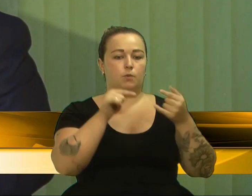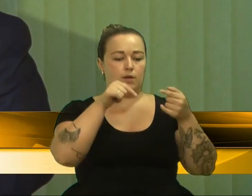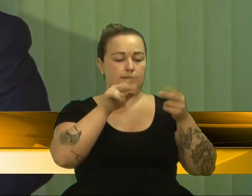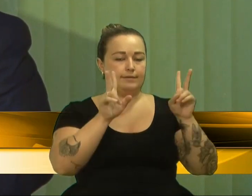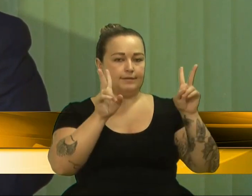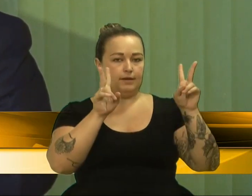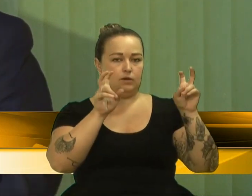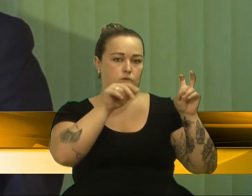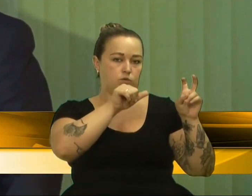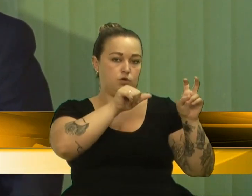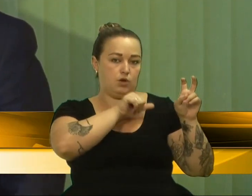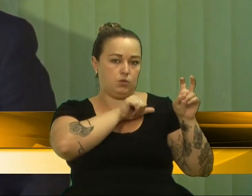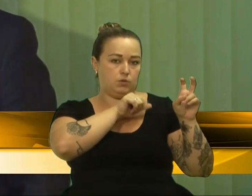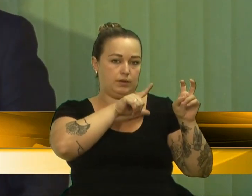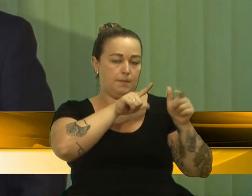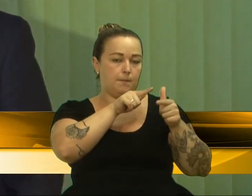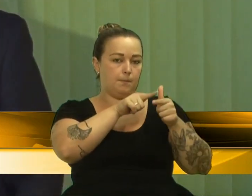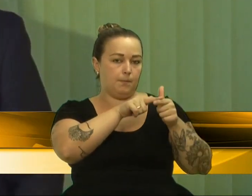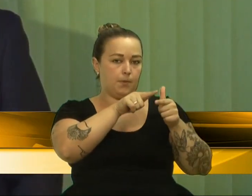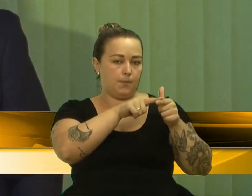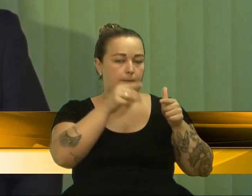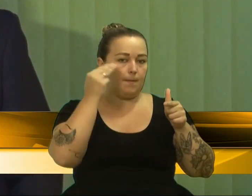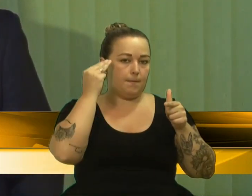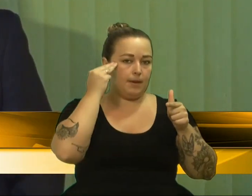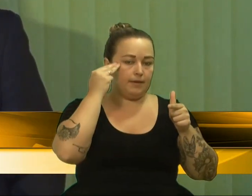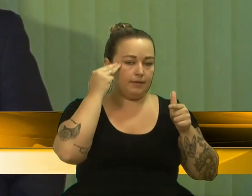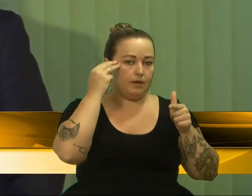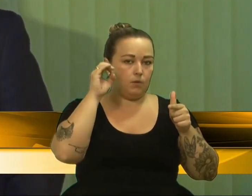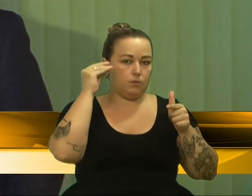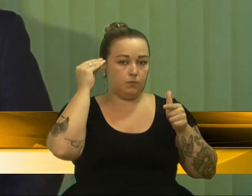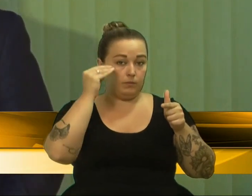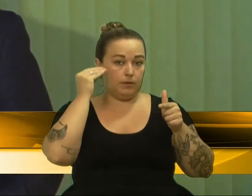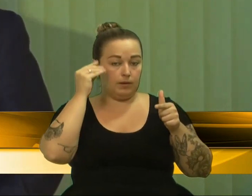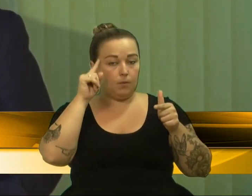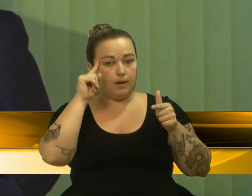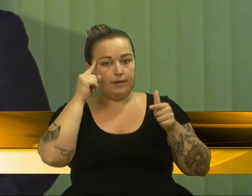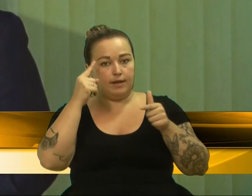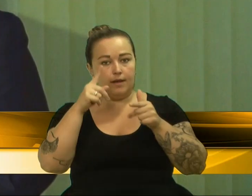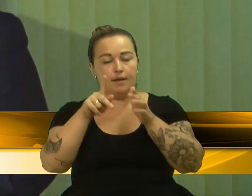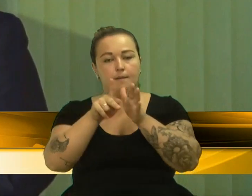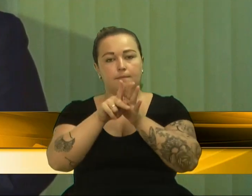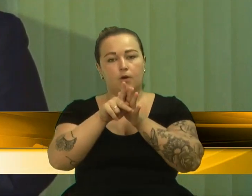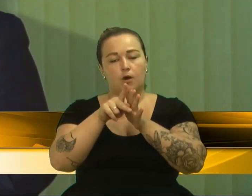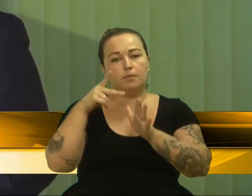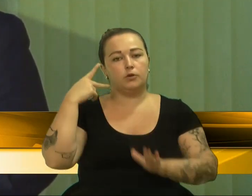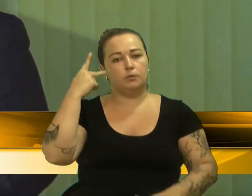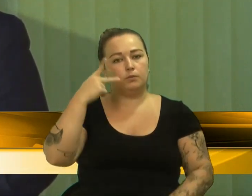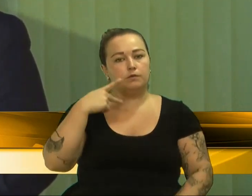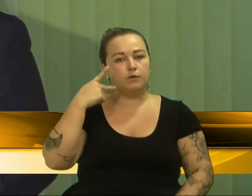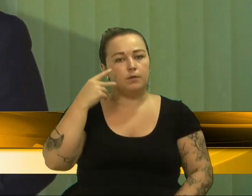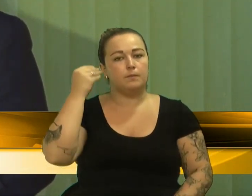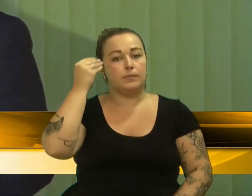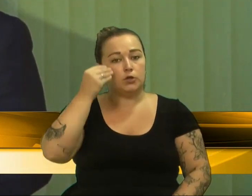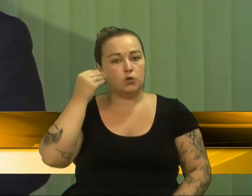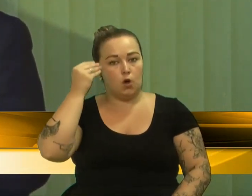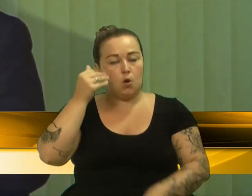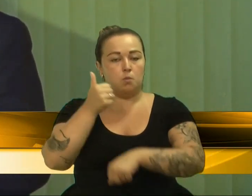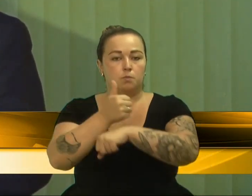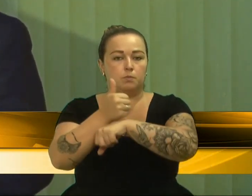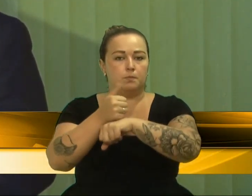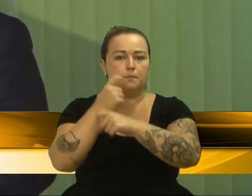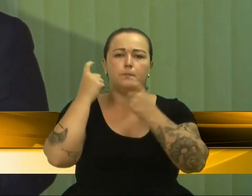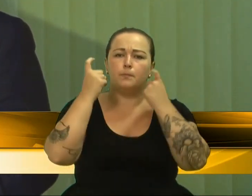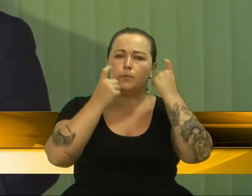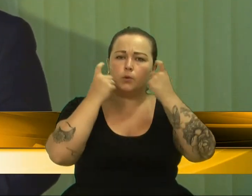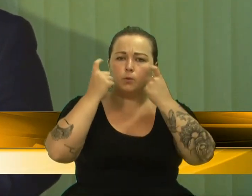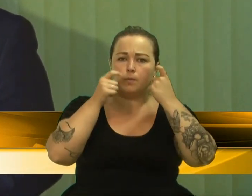problemas neurológicos e psicológicos, uma solicitação de vários professores da rede municipal e também de psicólogos, profissionais da área preocupados com essa